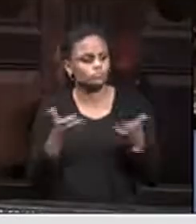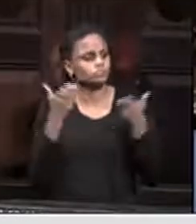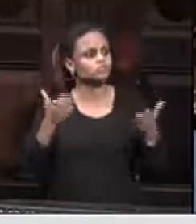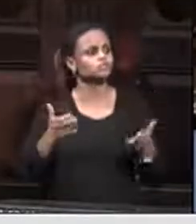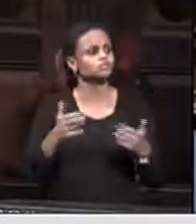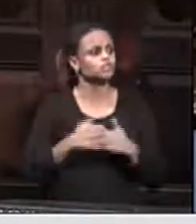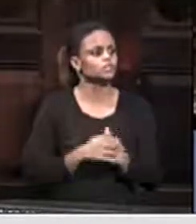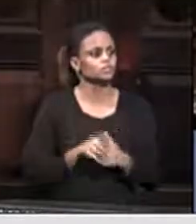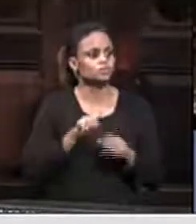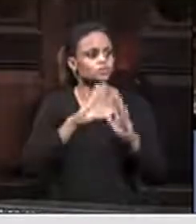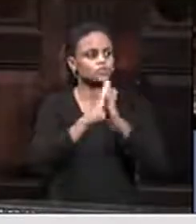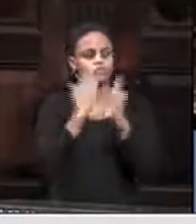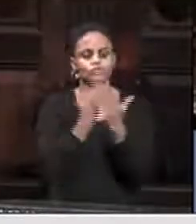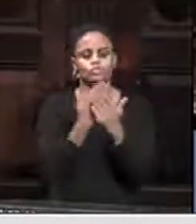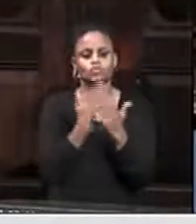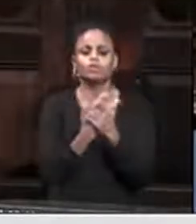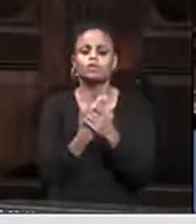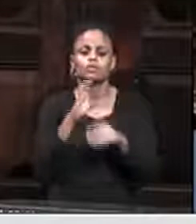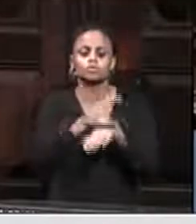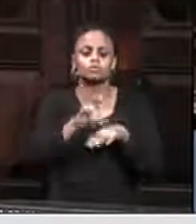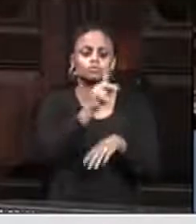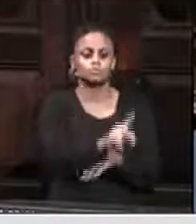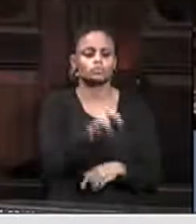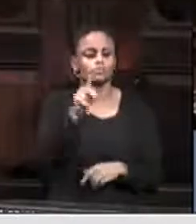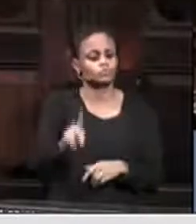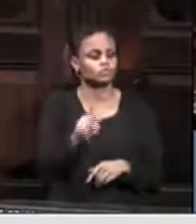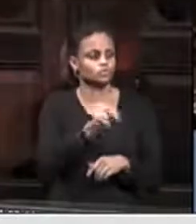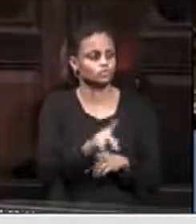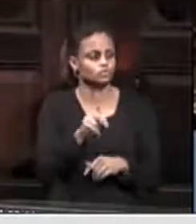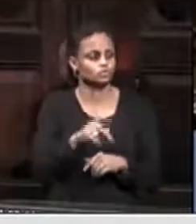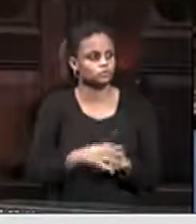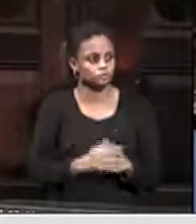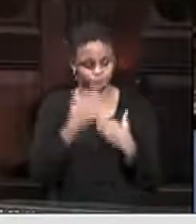e na dignificação das nossas escolas normais de nível médio e de seus profissionais. Muito obrigado.